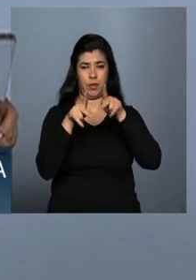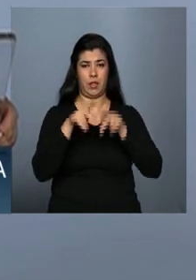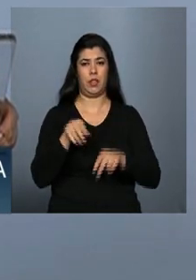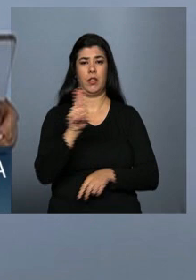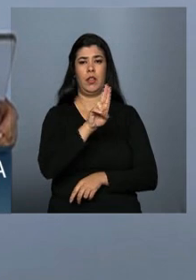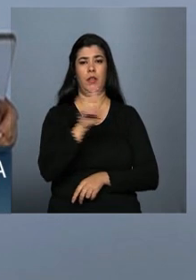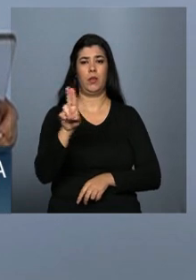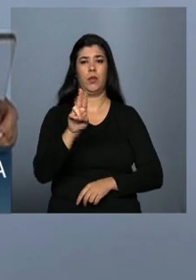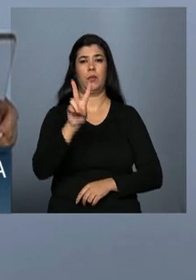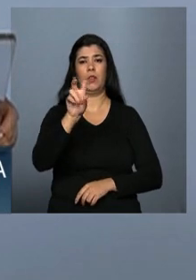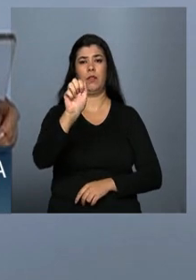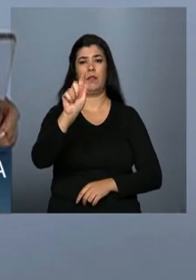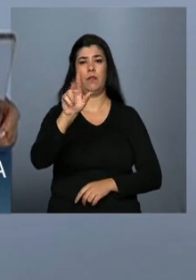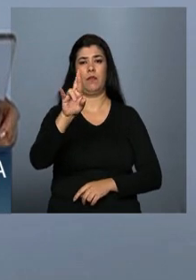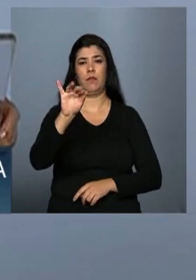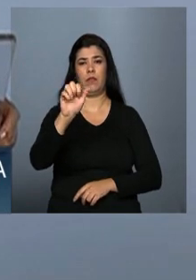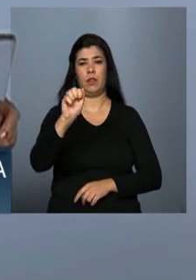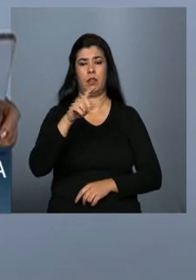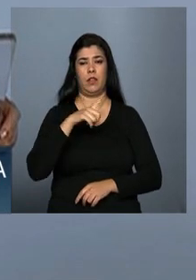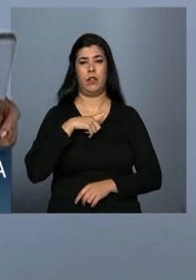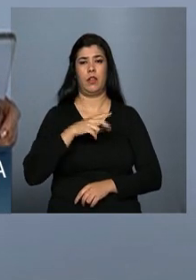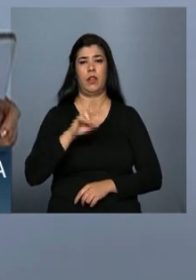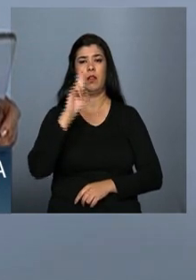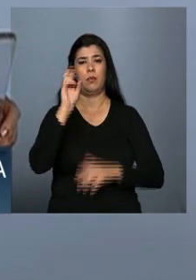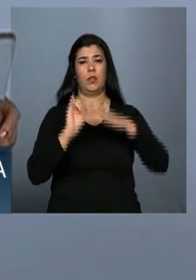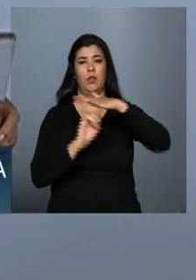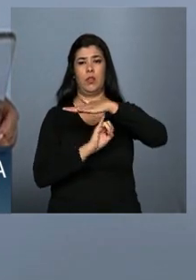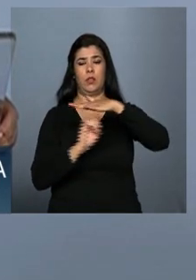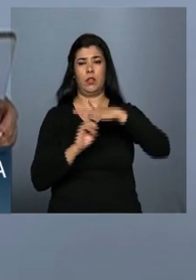o Valério da Silva, da Fundação Bento Rubião.